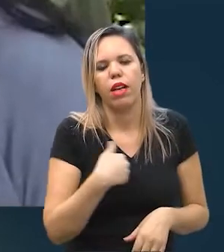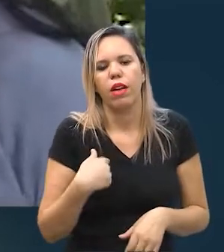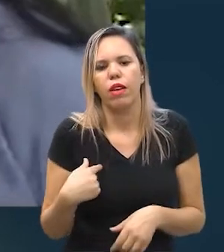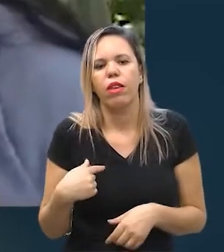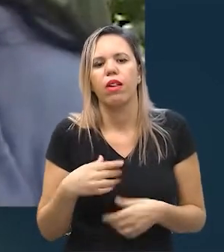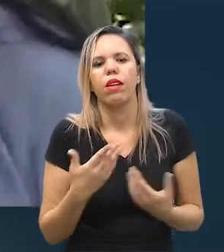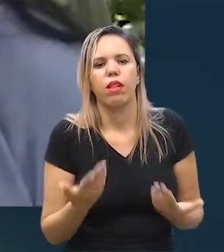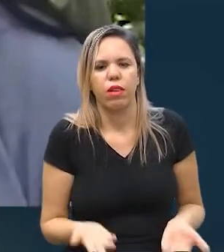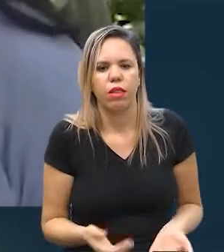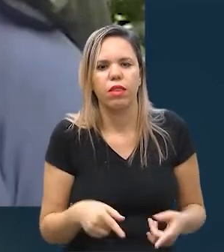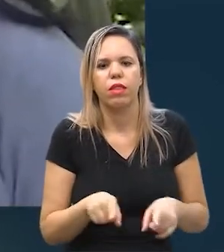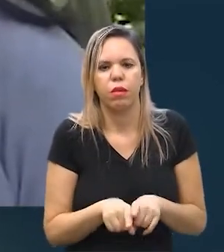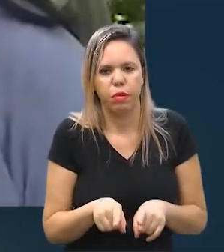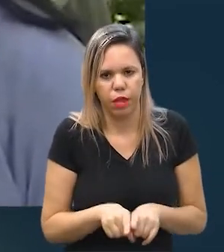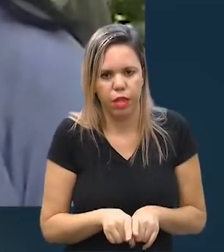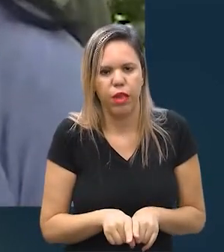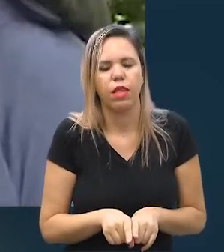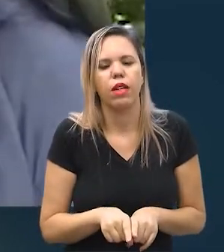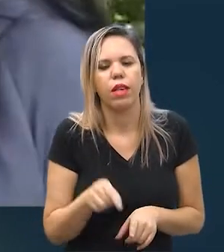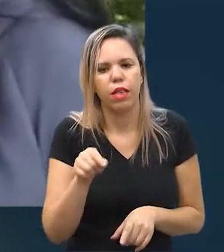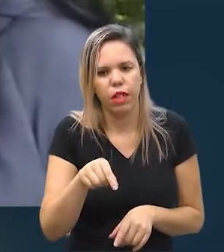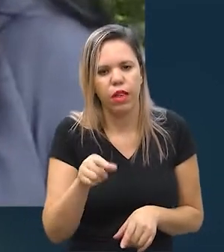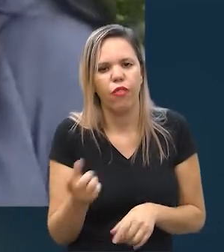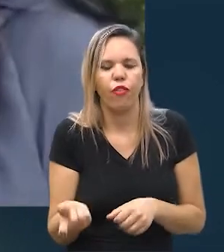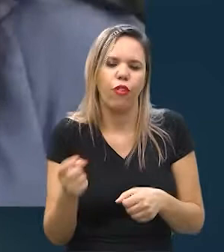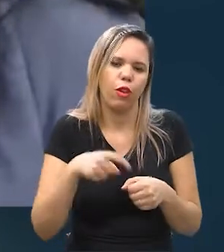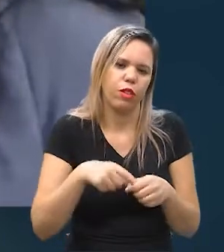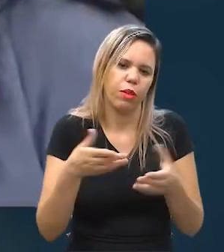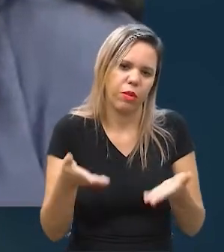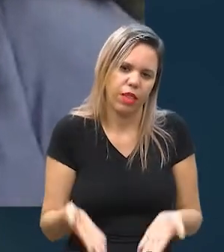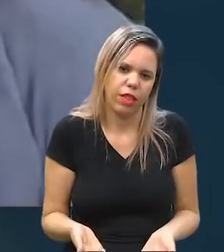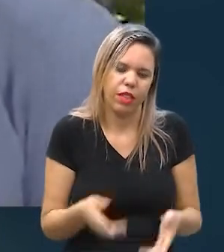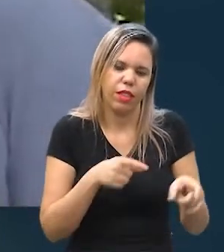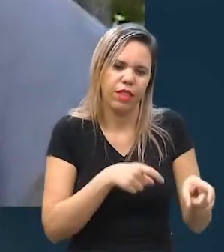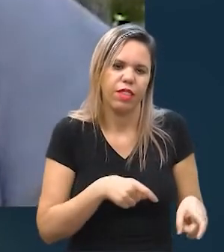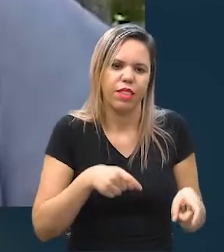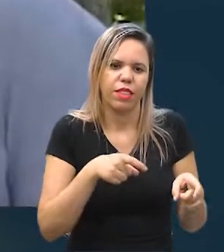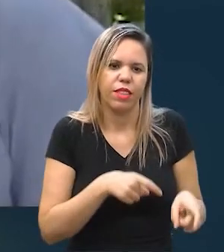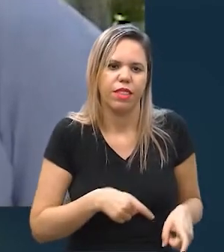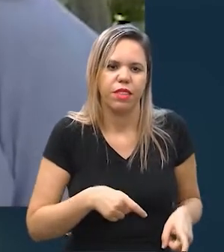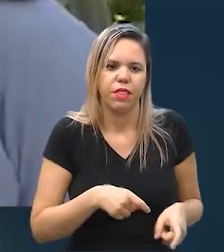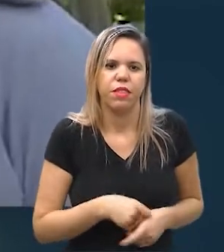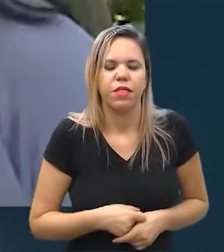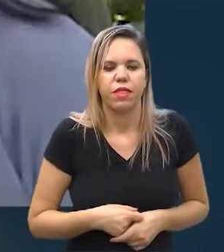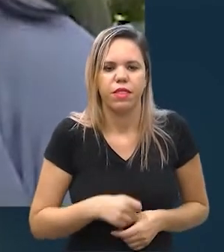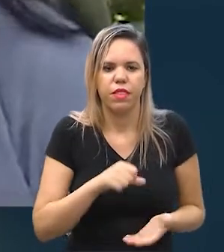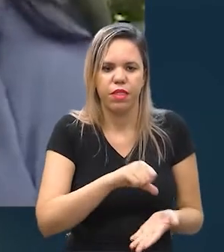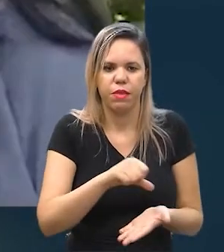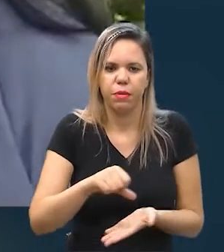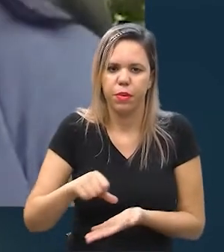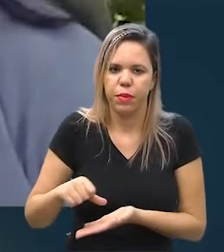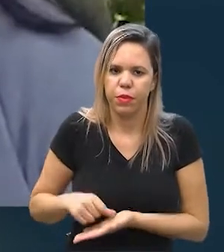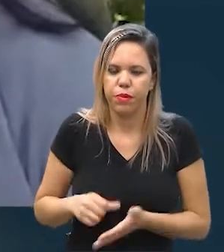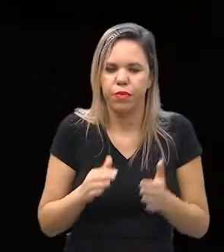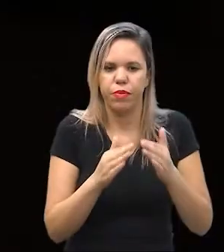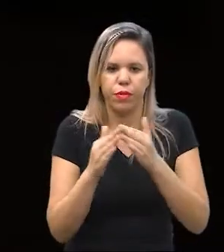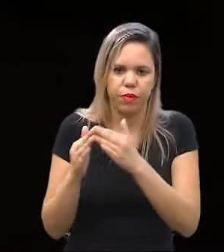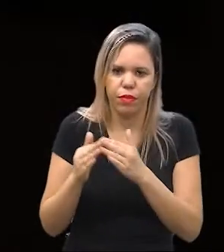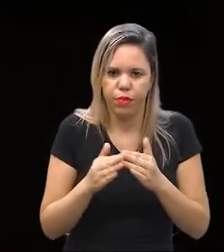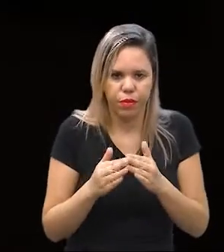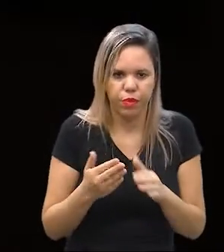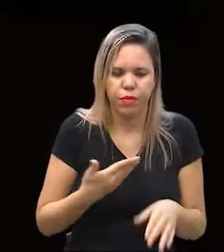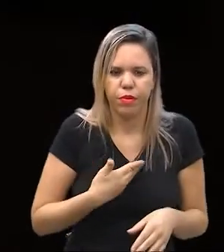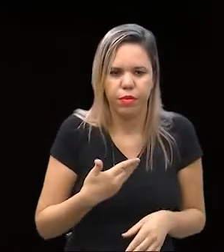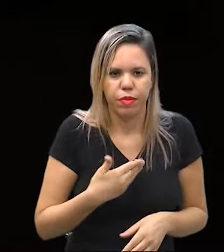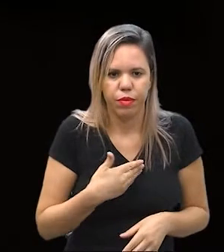acabou indo para lá. Então também ficou este pezinho, mesmo ela voltando para cá, para o sítio, ficou esse pezinho na região, a vizinhança, os amigos,